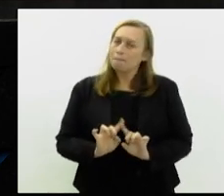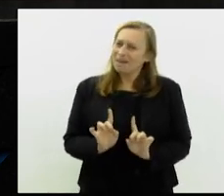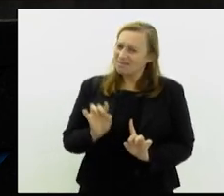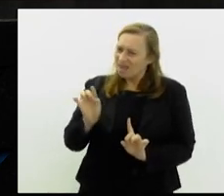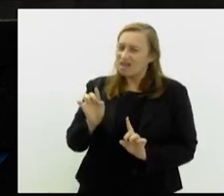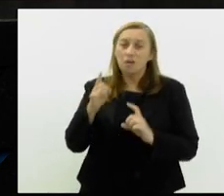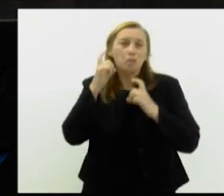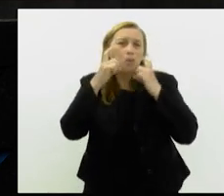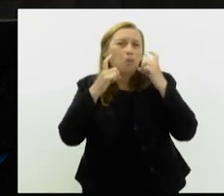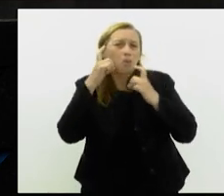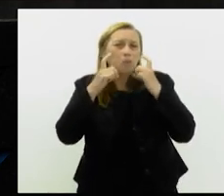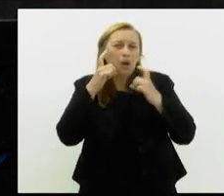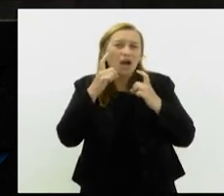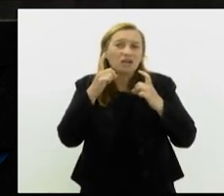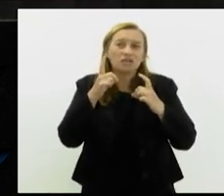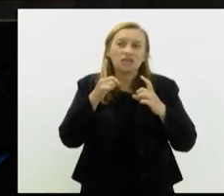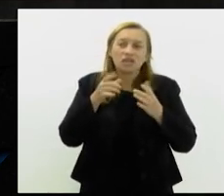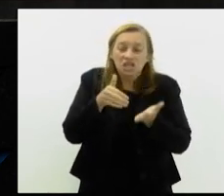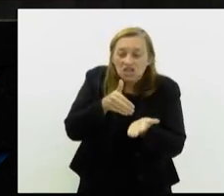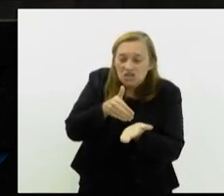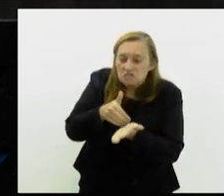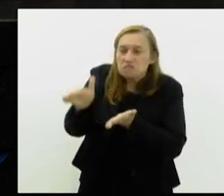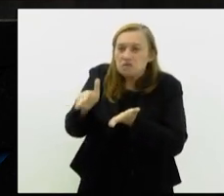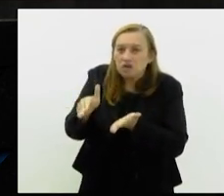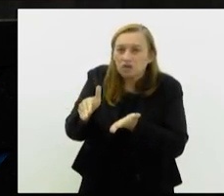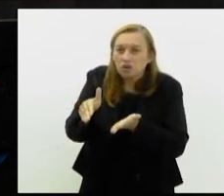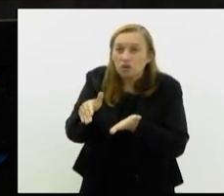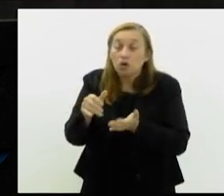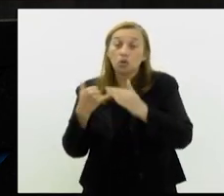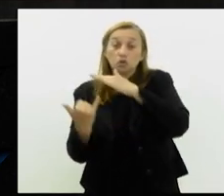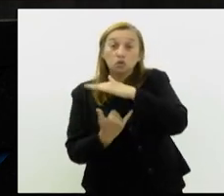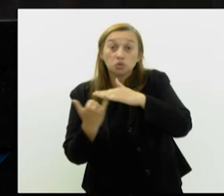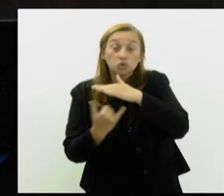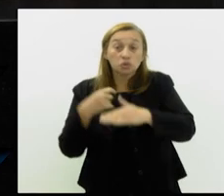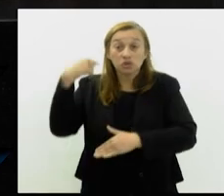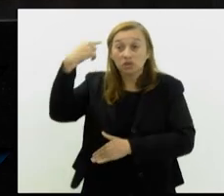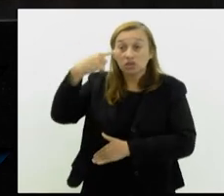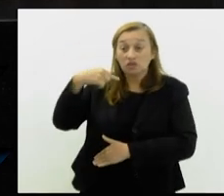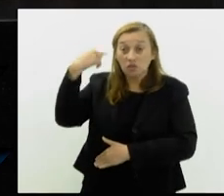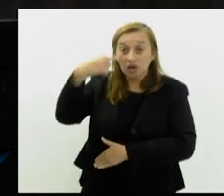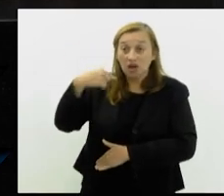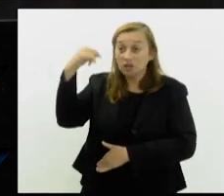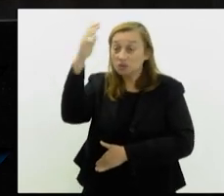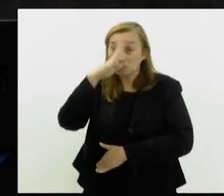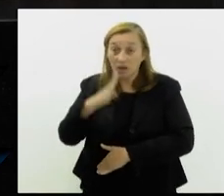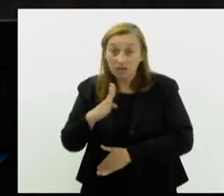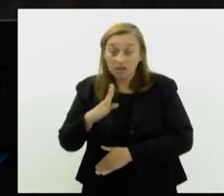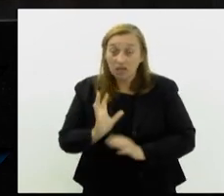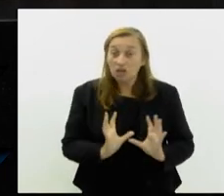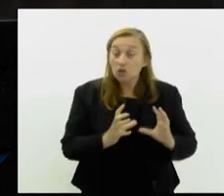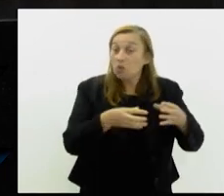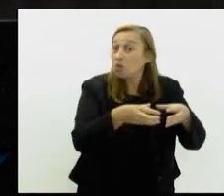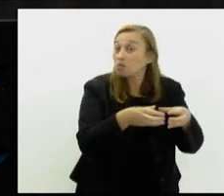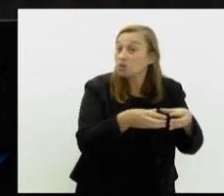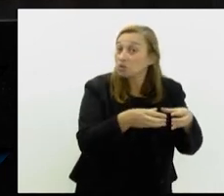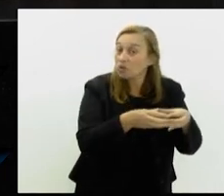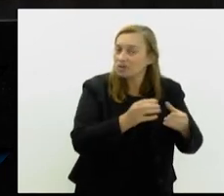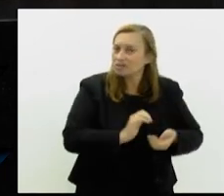preocupado em colocar para fora do Instituto de advogado do Brasil das comissões